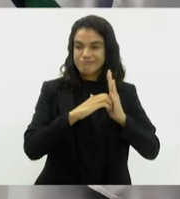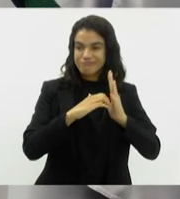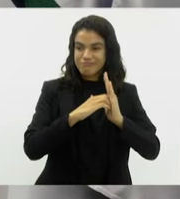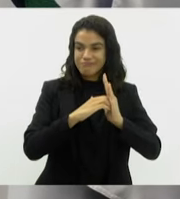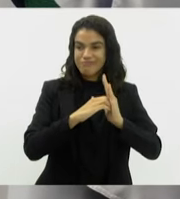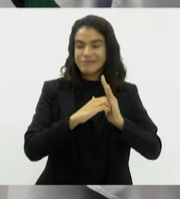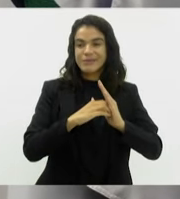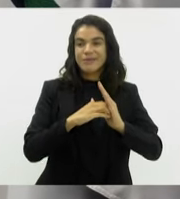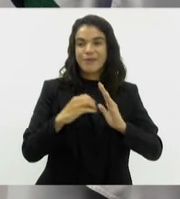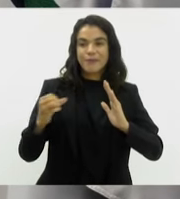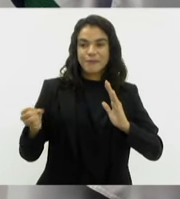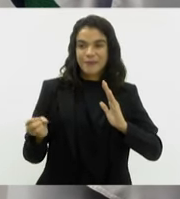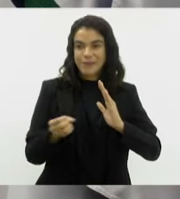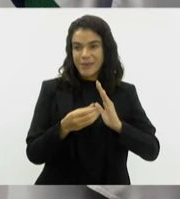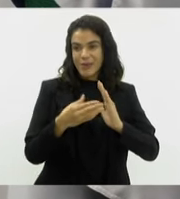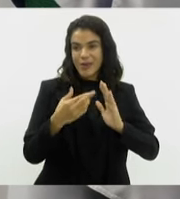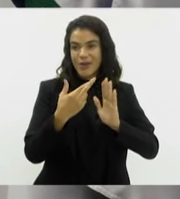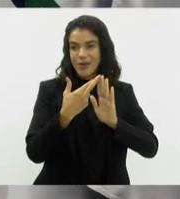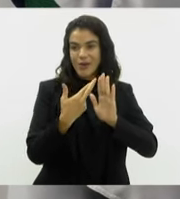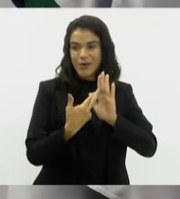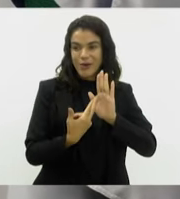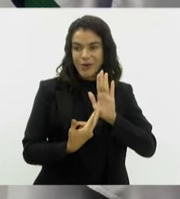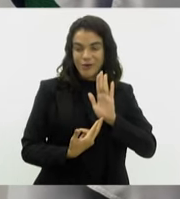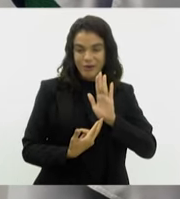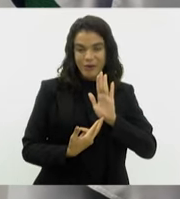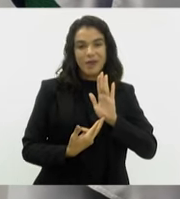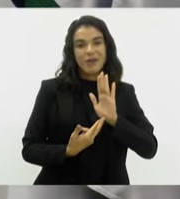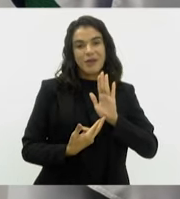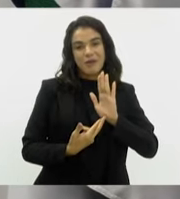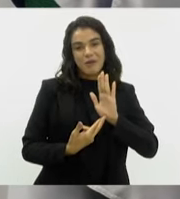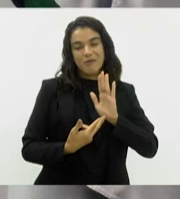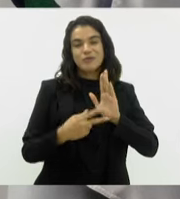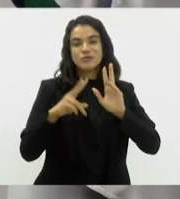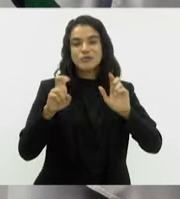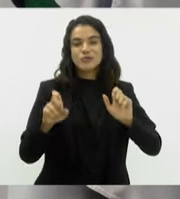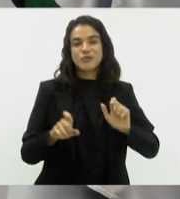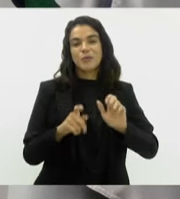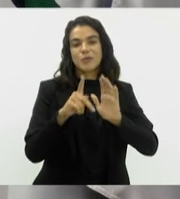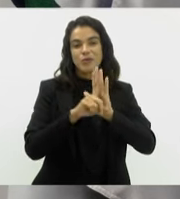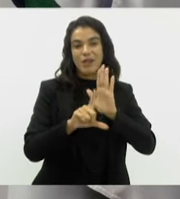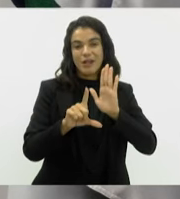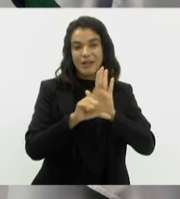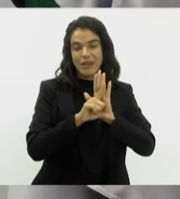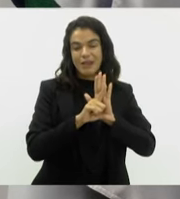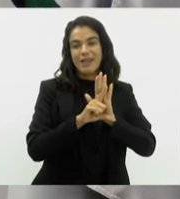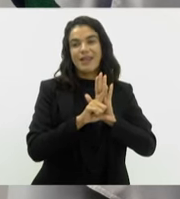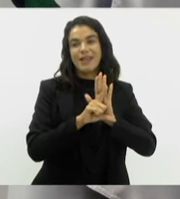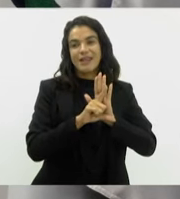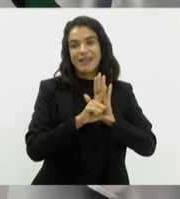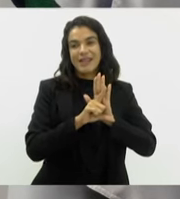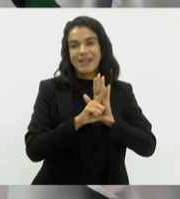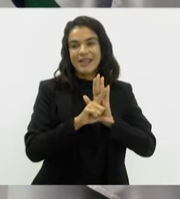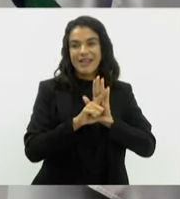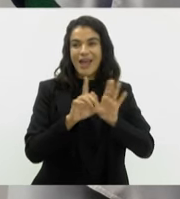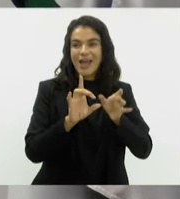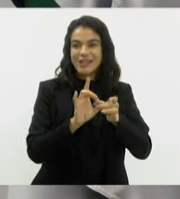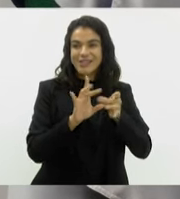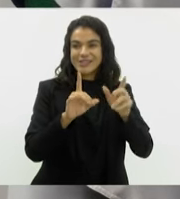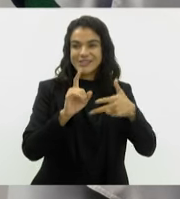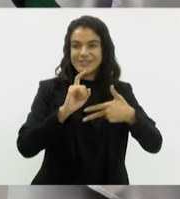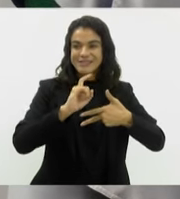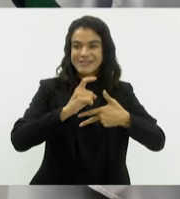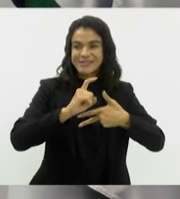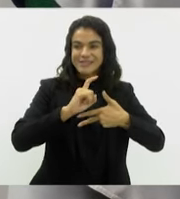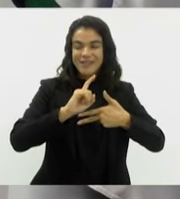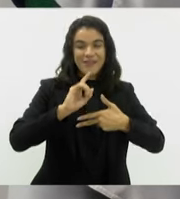a novo regramento para os autorizativos diante do projeto despedida dessa comissão, fim